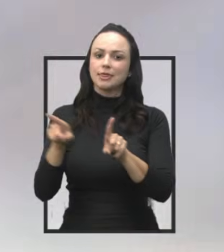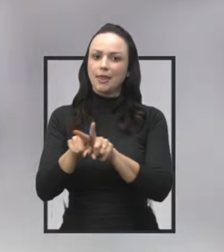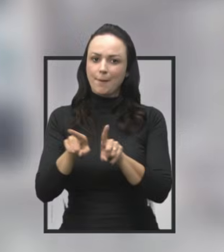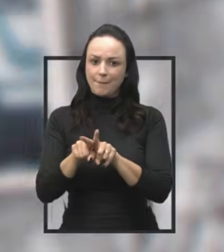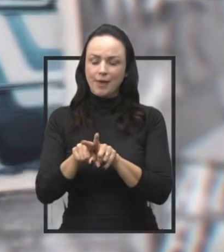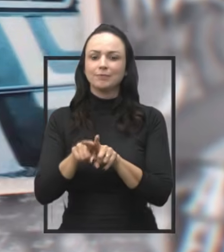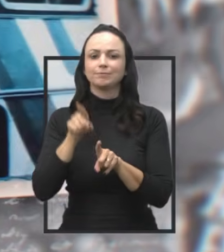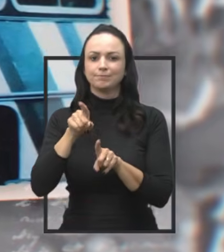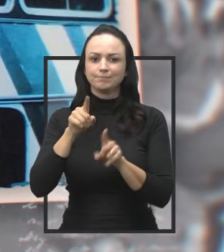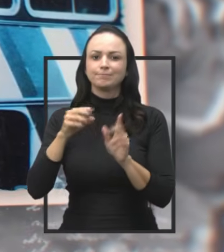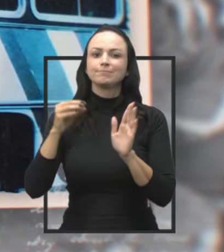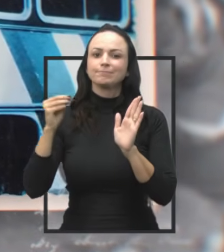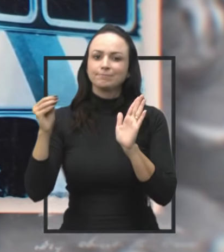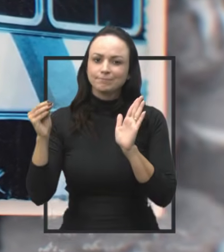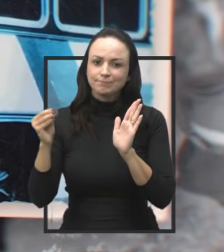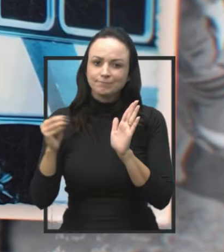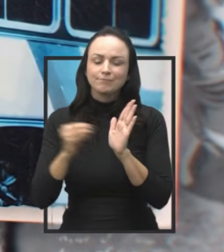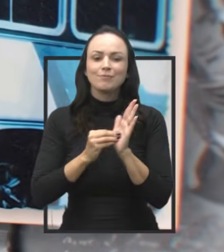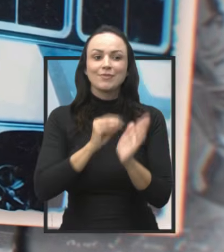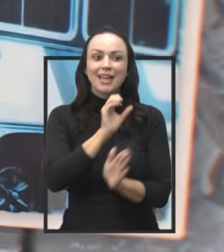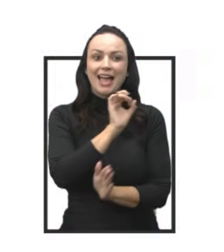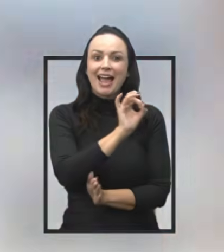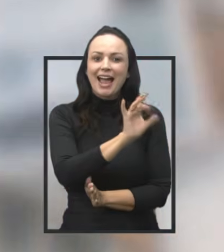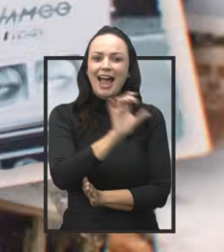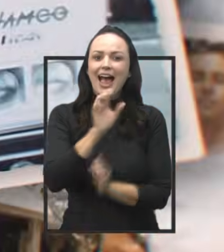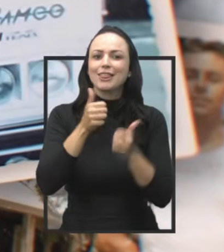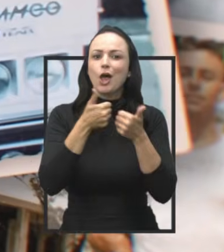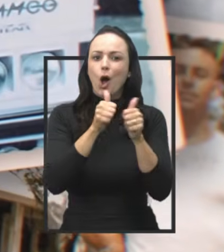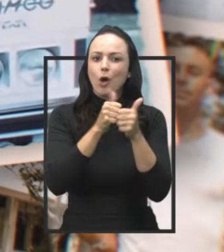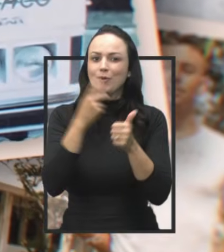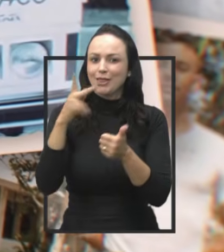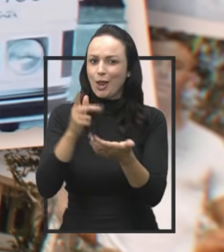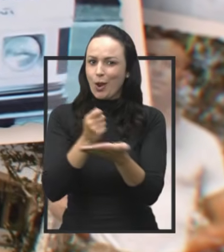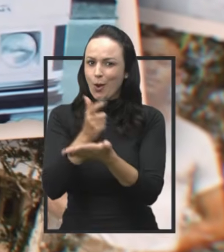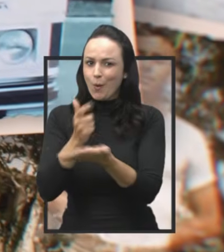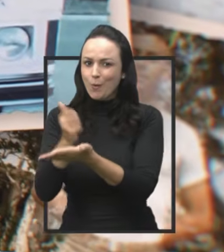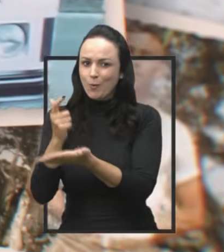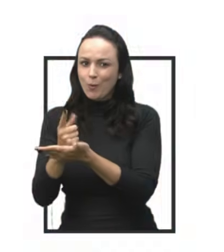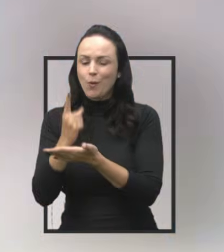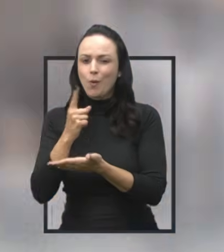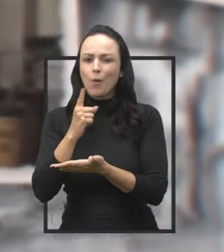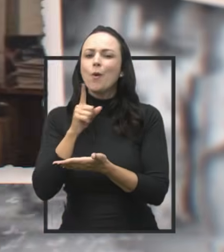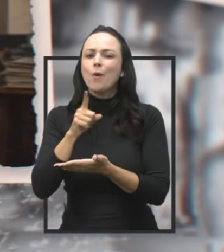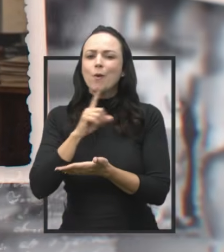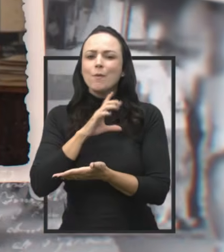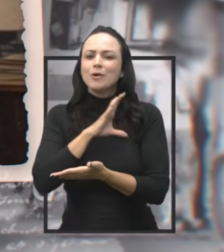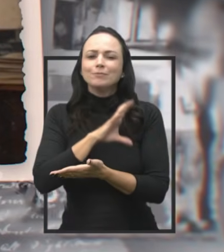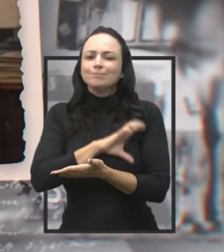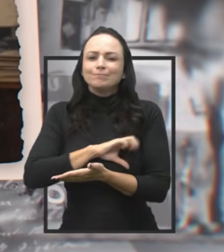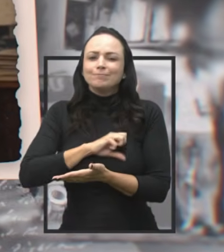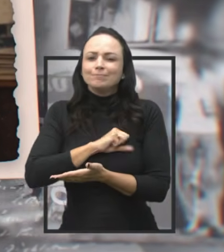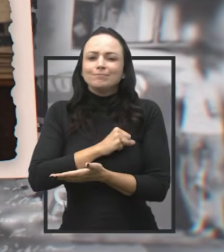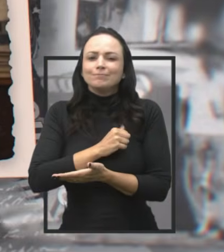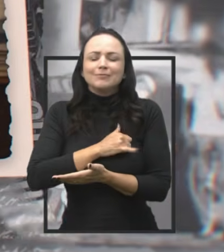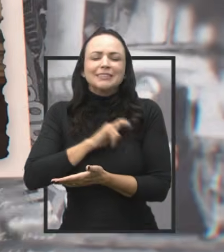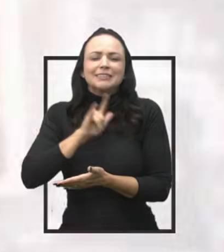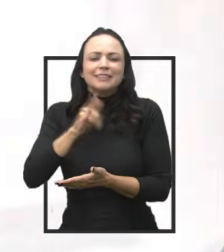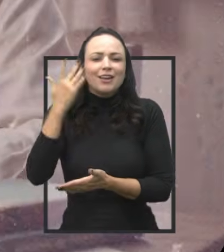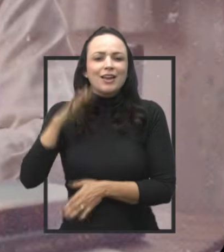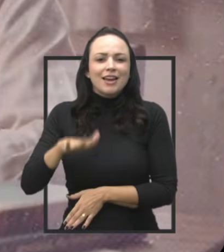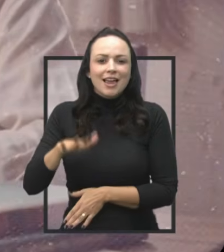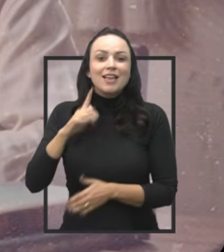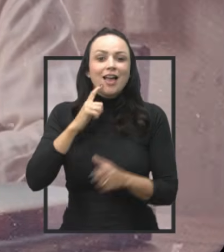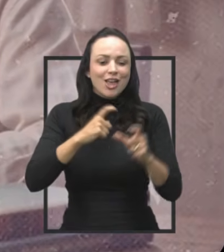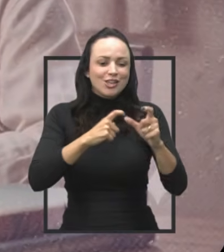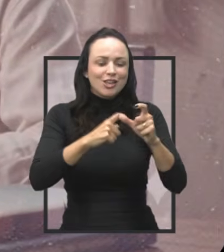fez questão de deixar registrado em cada ônibus que adquiria uma paixão de quando ele era criança,